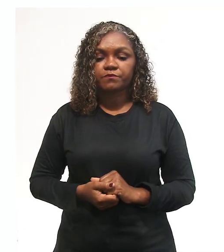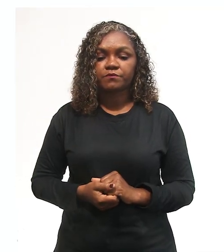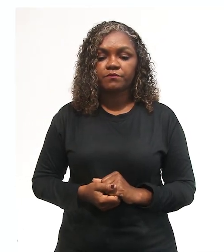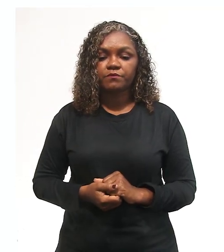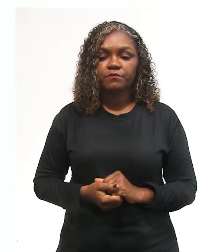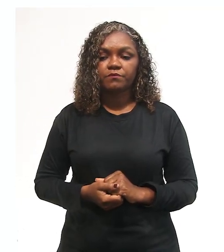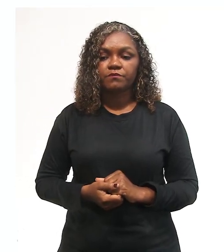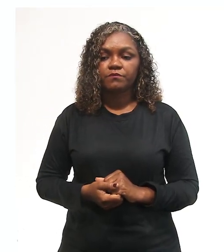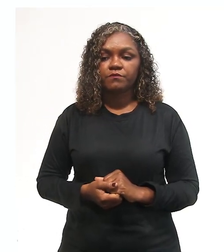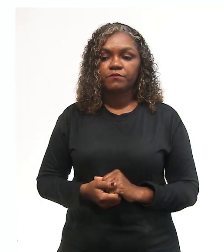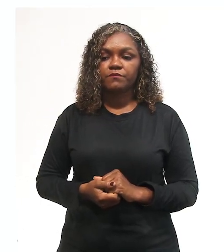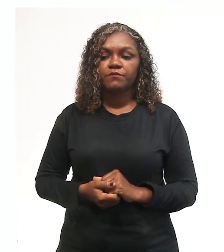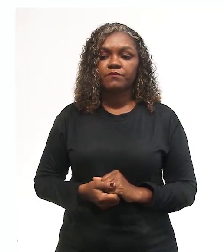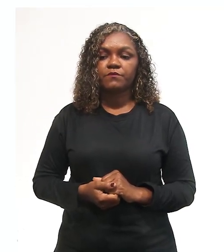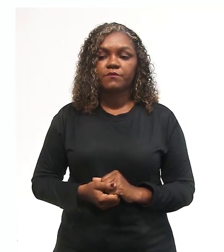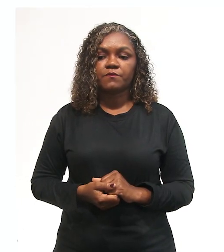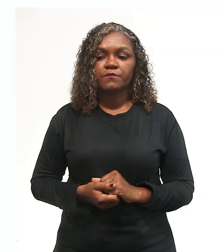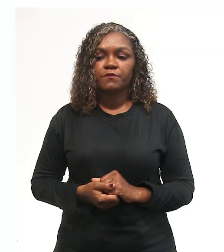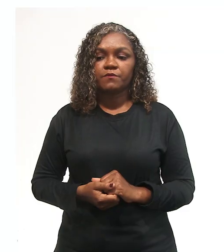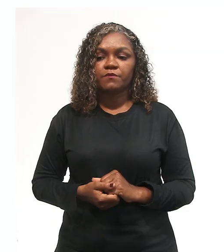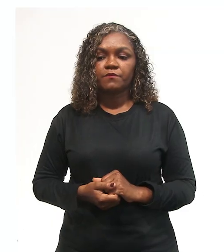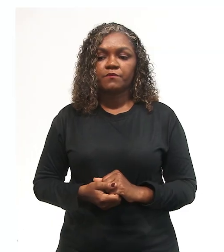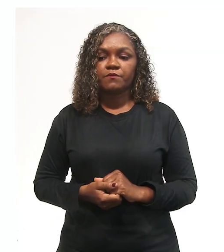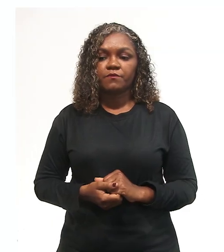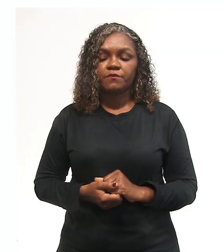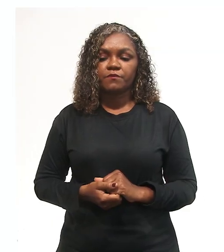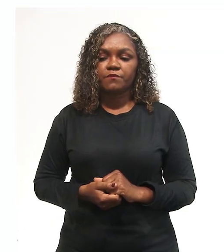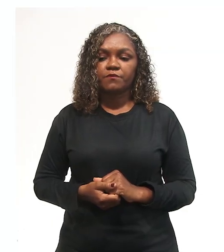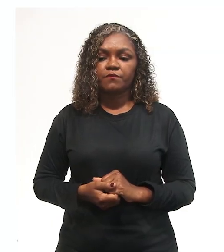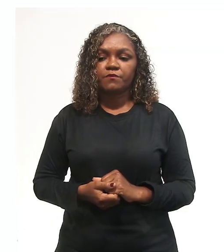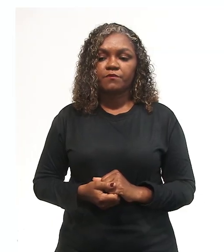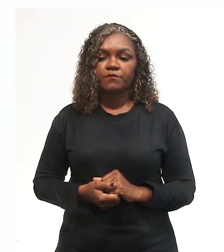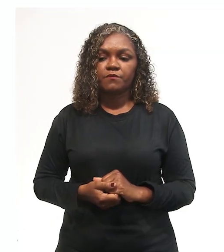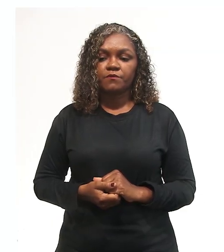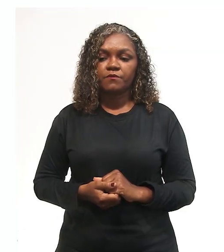1,12 vezes 200.